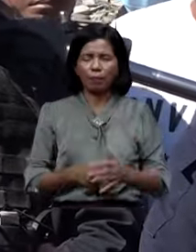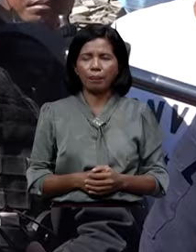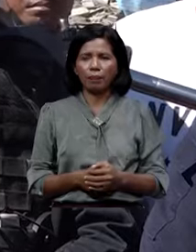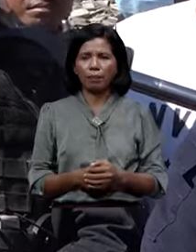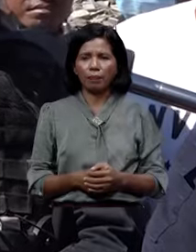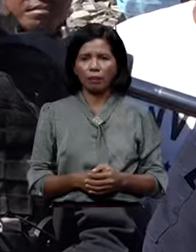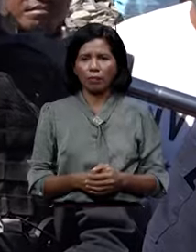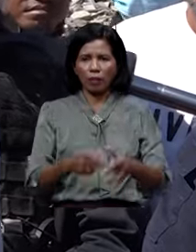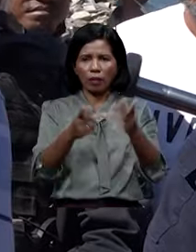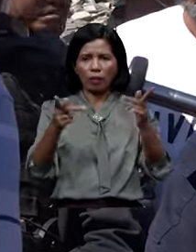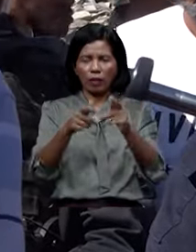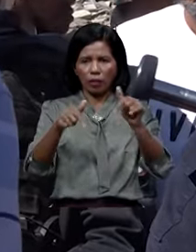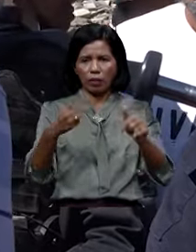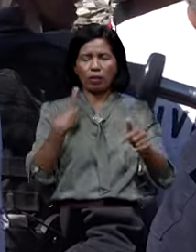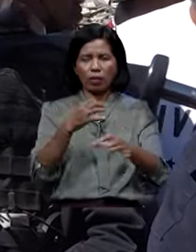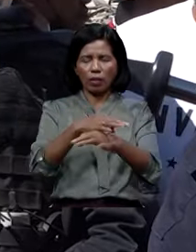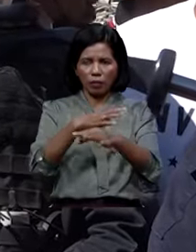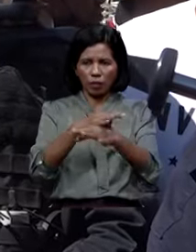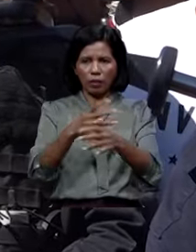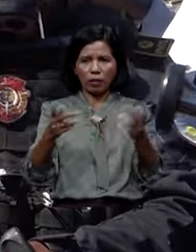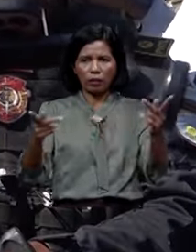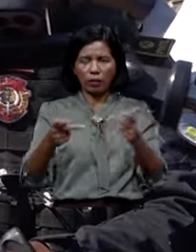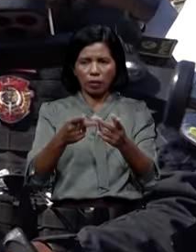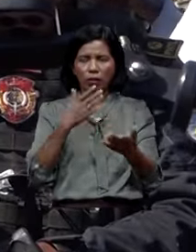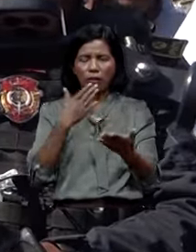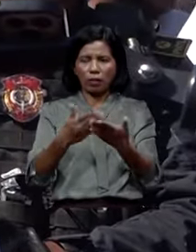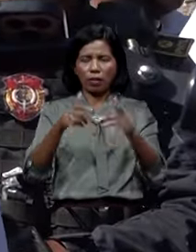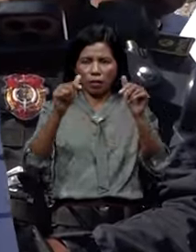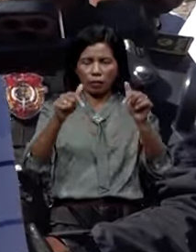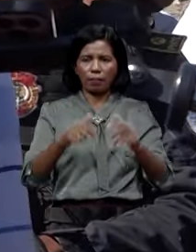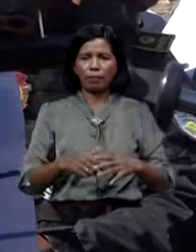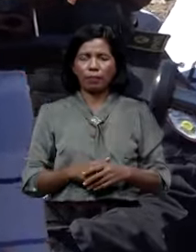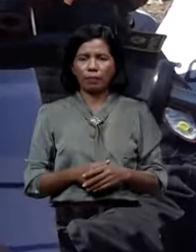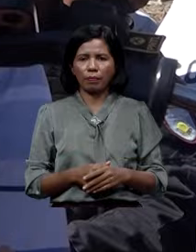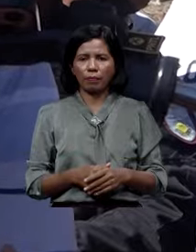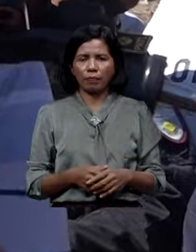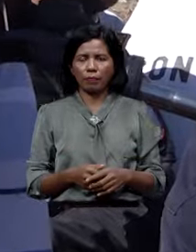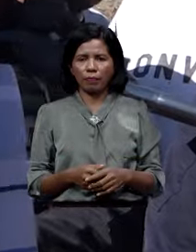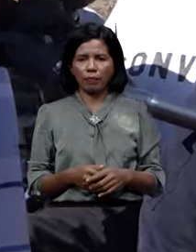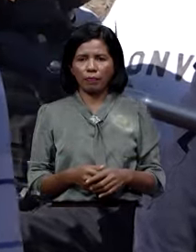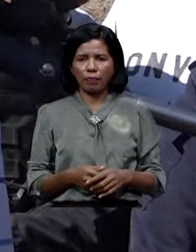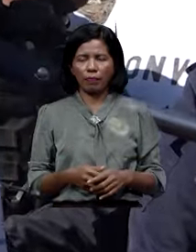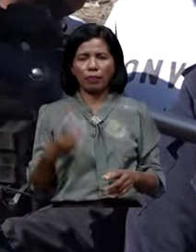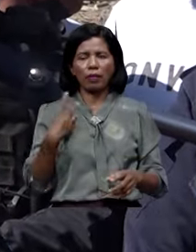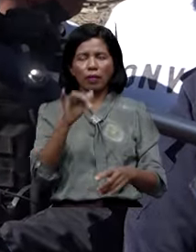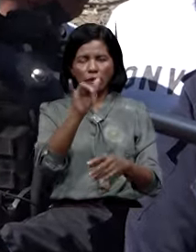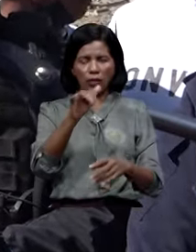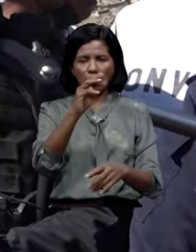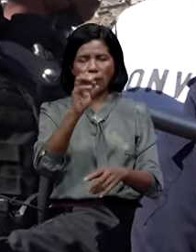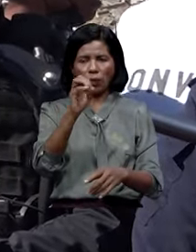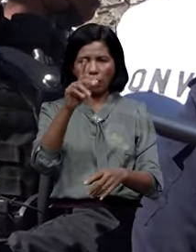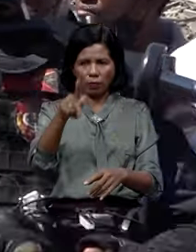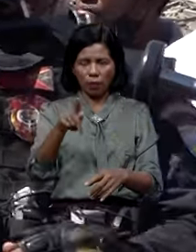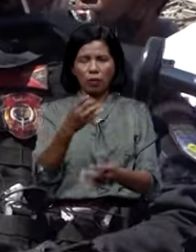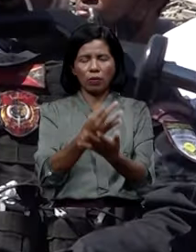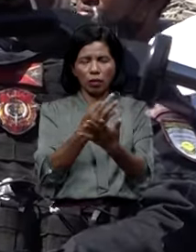A reprotegida, né? Se rala dia para sair a área turismo, né? Quando assina nessa carta aceitação de obras públicas, significa que a tecnia ossa